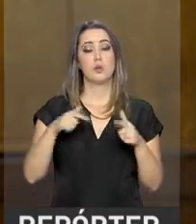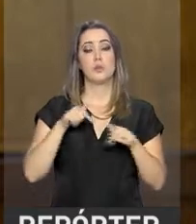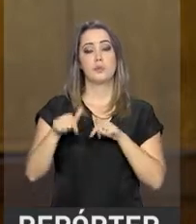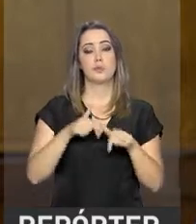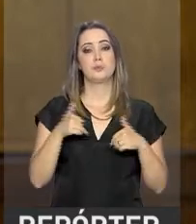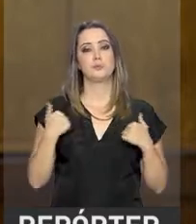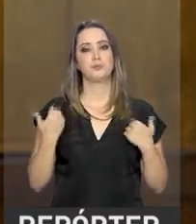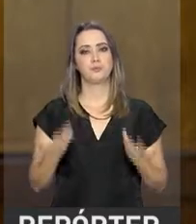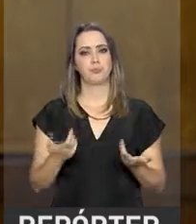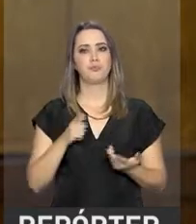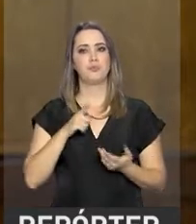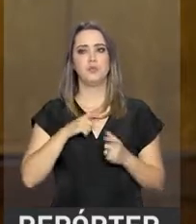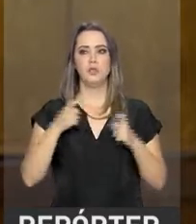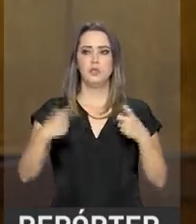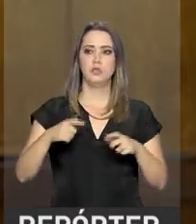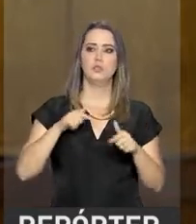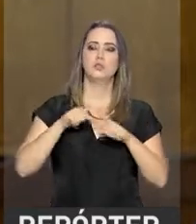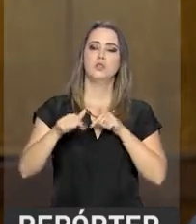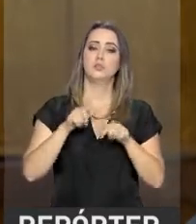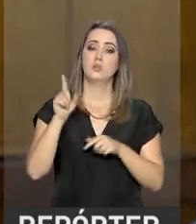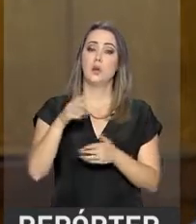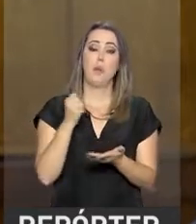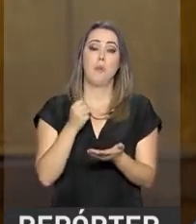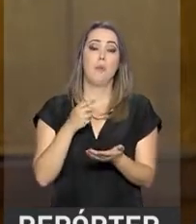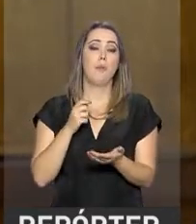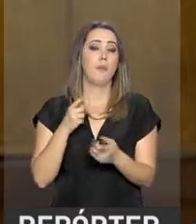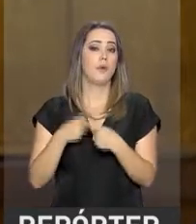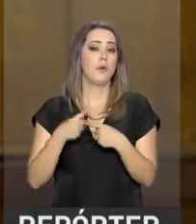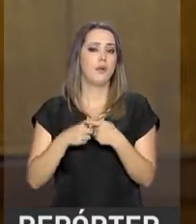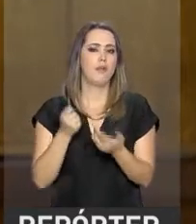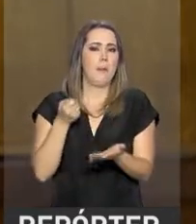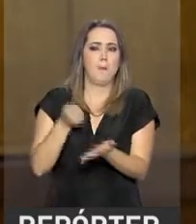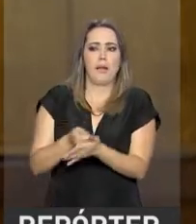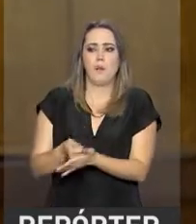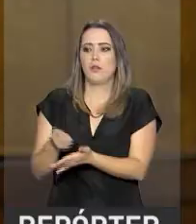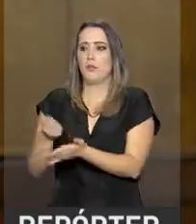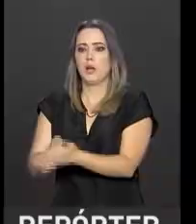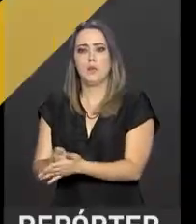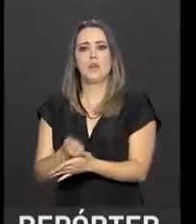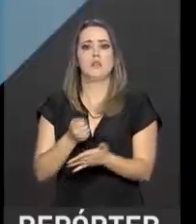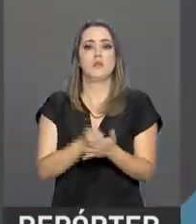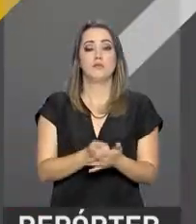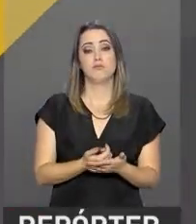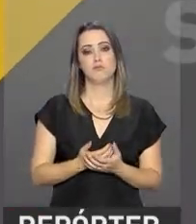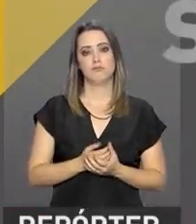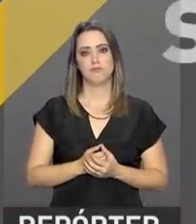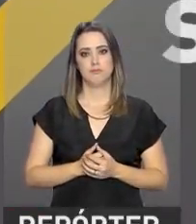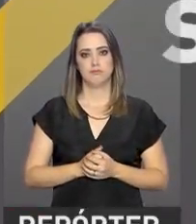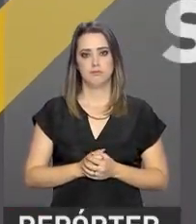trabalho e se tiveram postos de trabalho é porque houve pagamento em função destas atividades